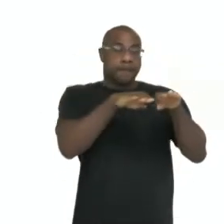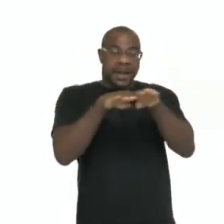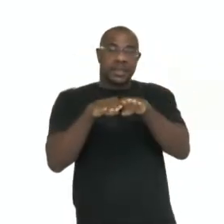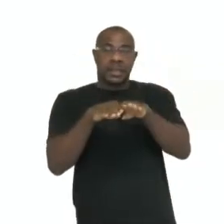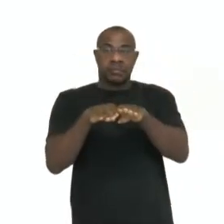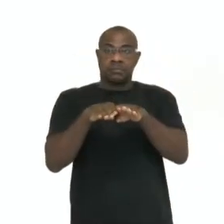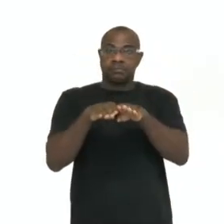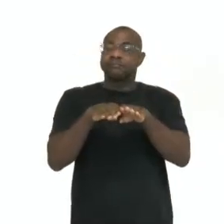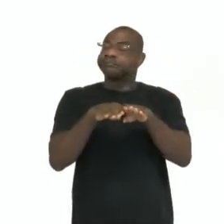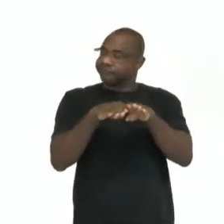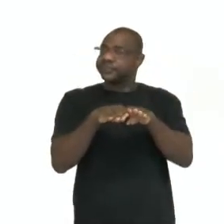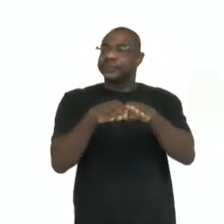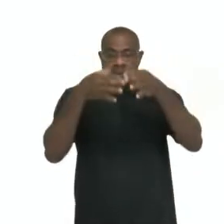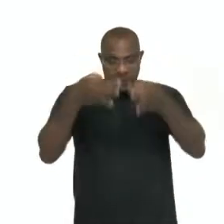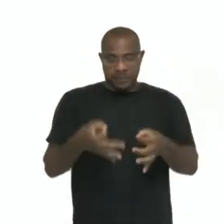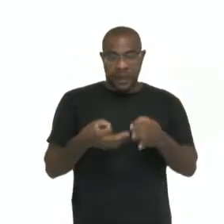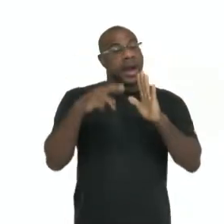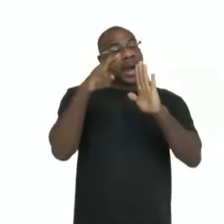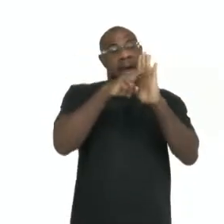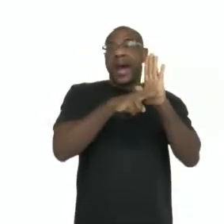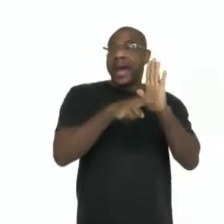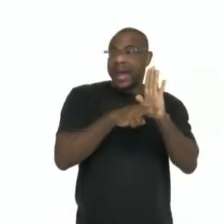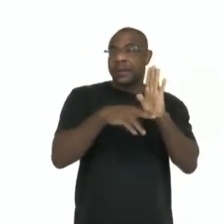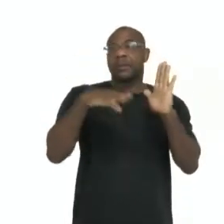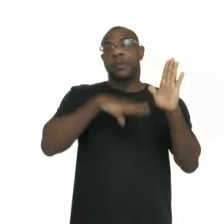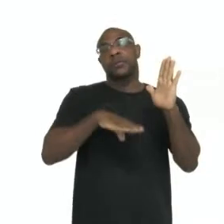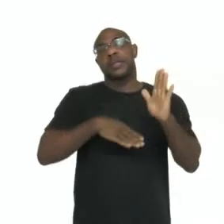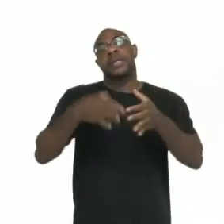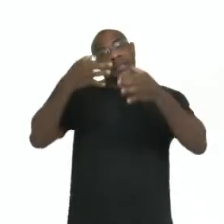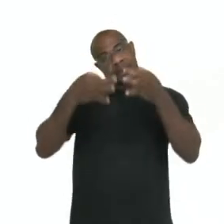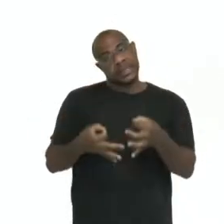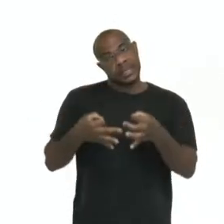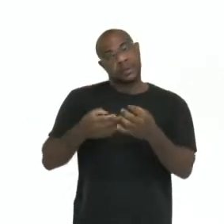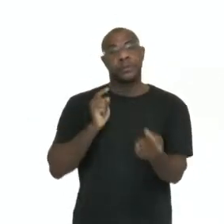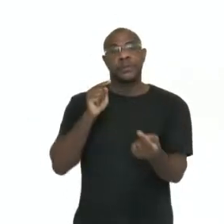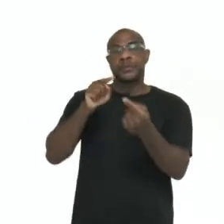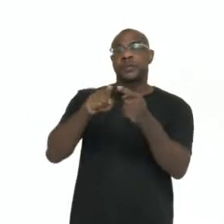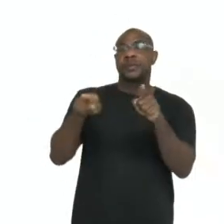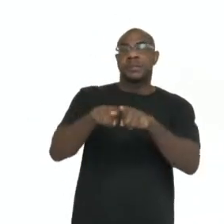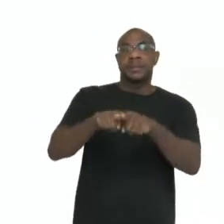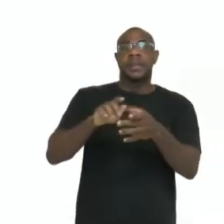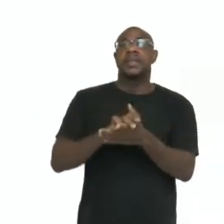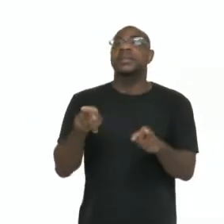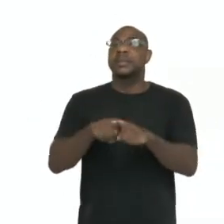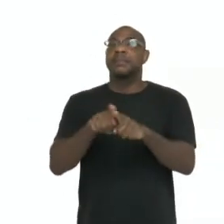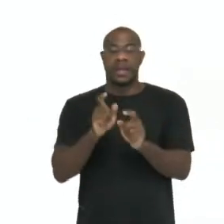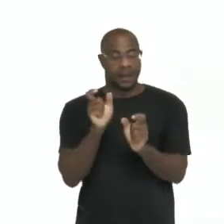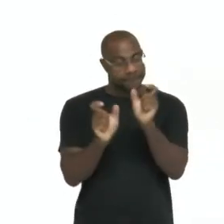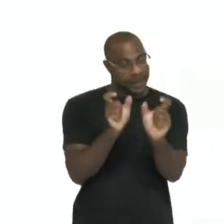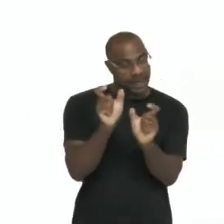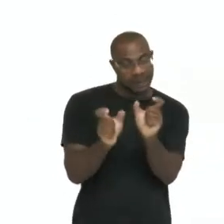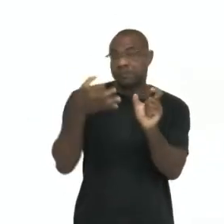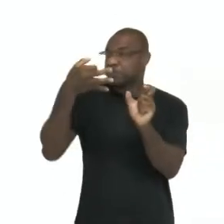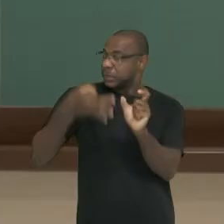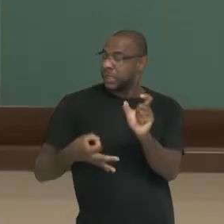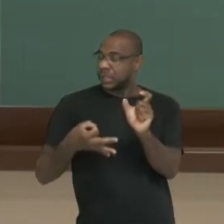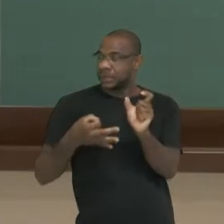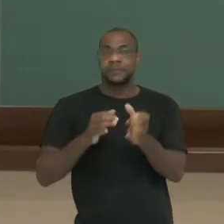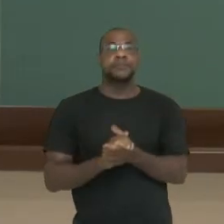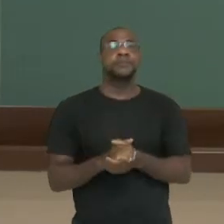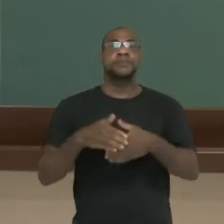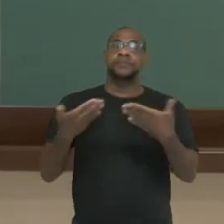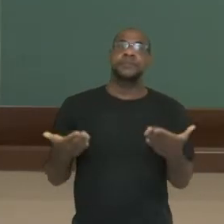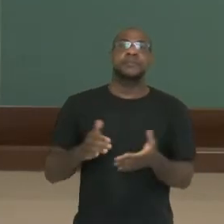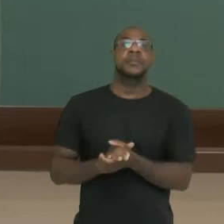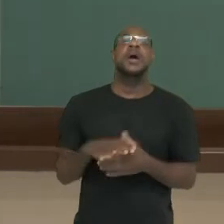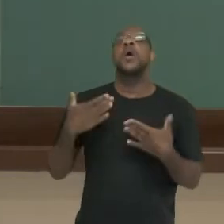formal da língua, a precisão, a objetividade e a consistência nos argumentos elencados, né? Então,